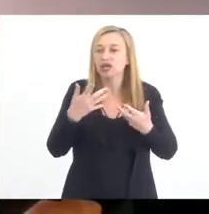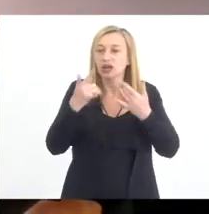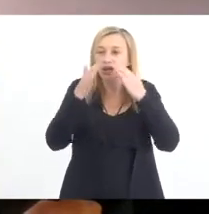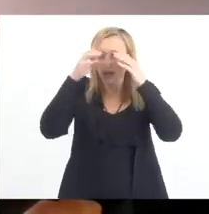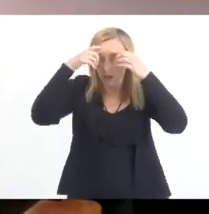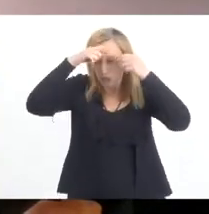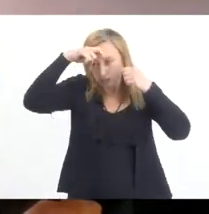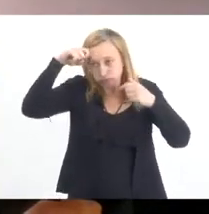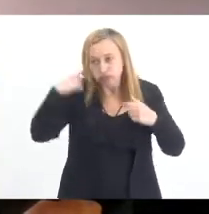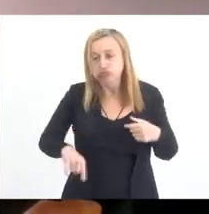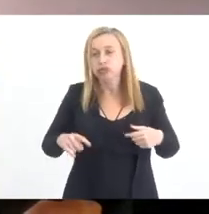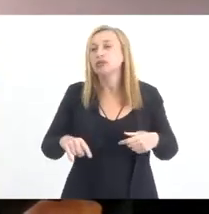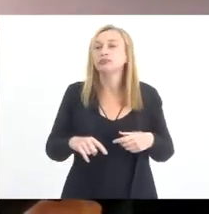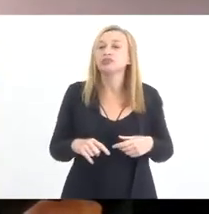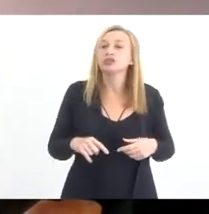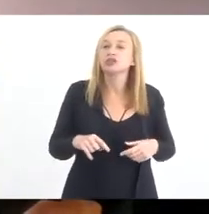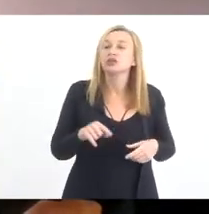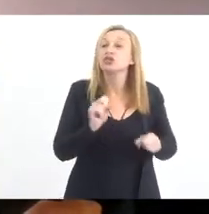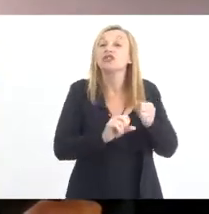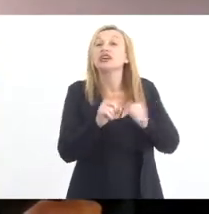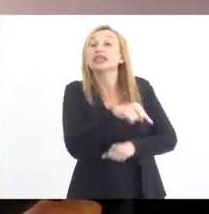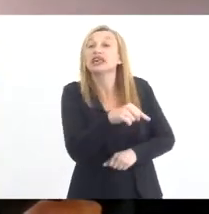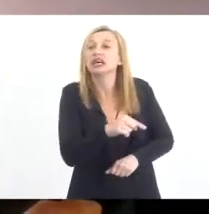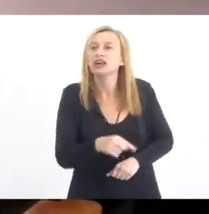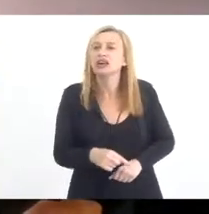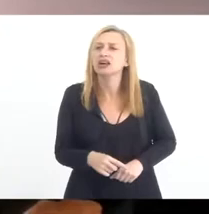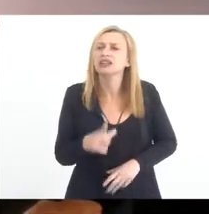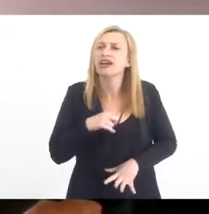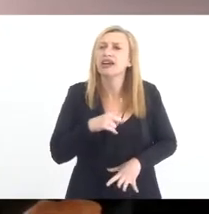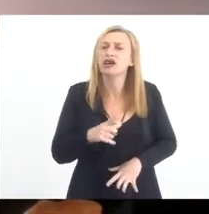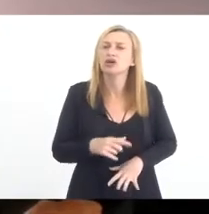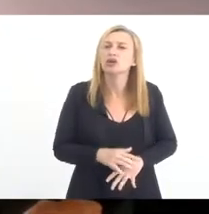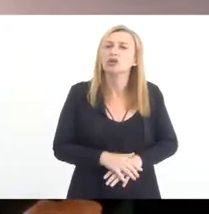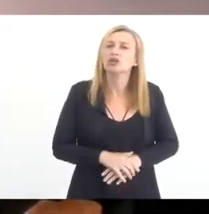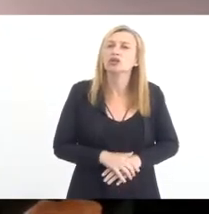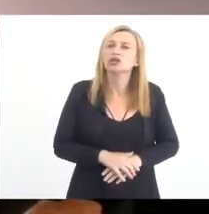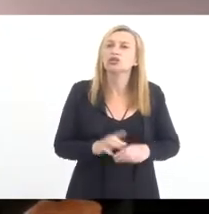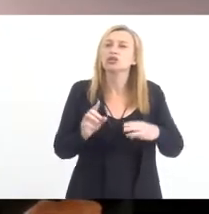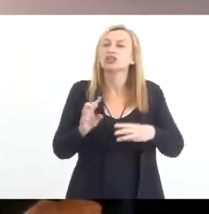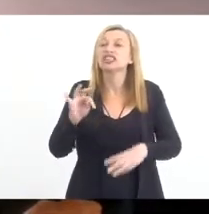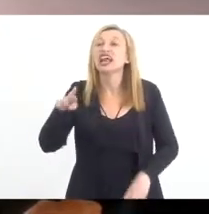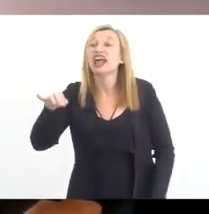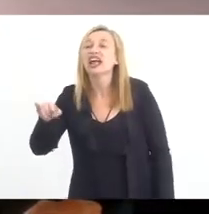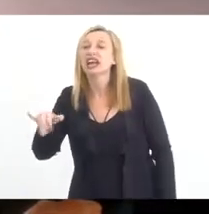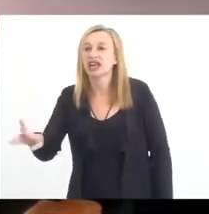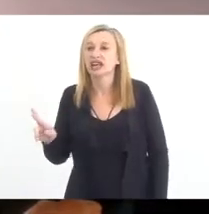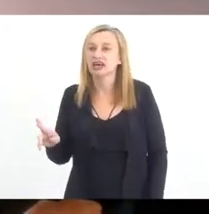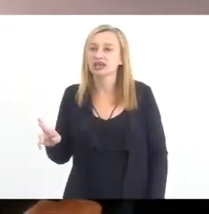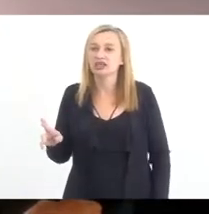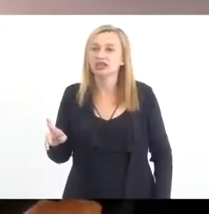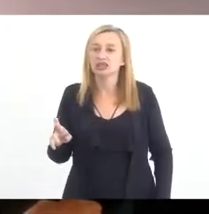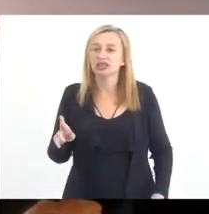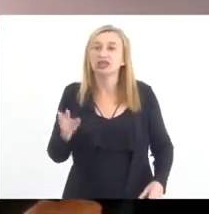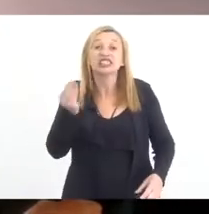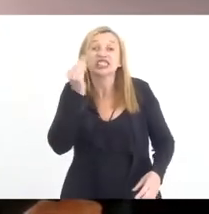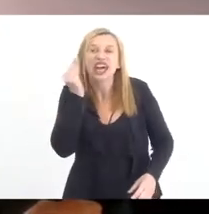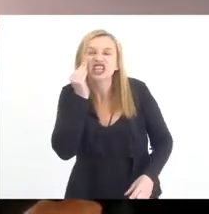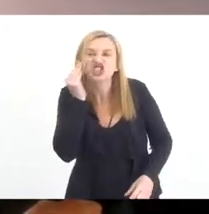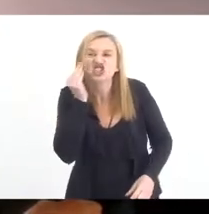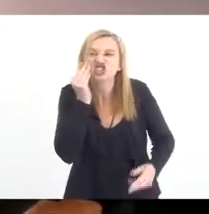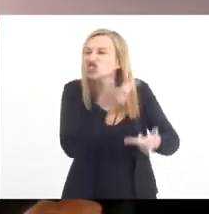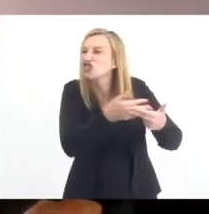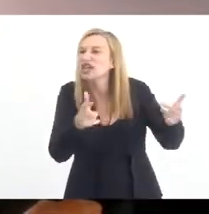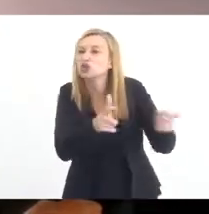nesse óculos. É o que fez ter os trailers para fazer, para levar testes, sei lá, em